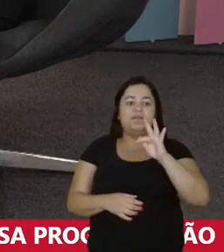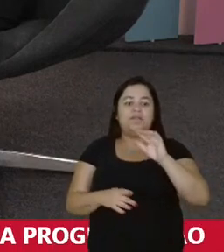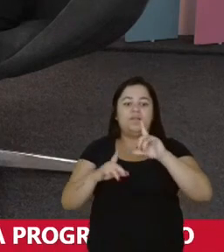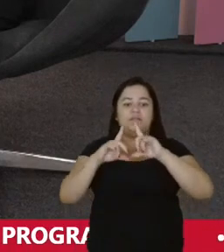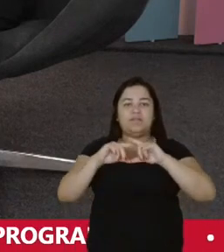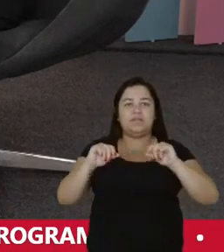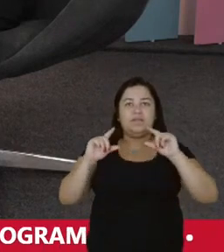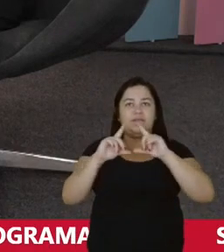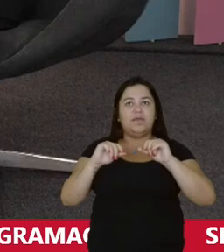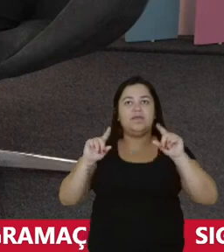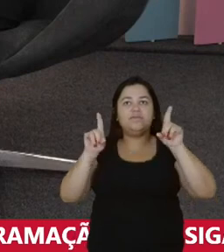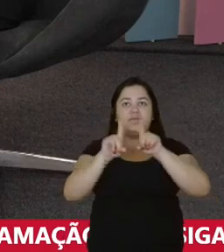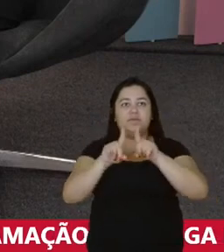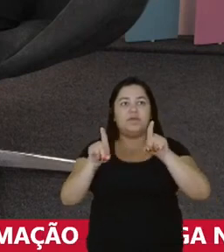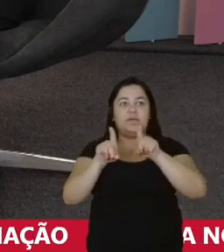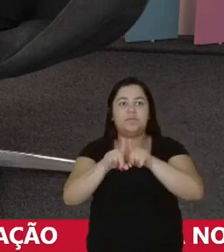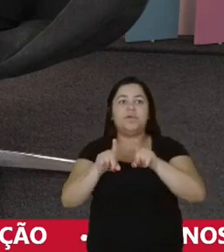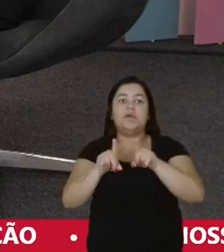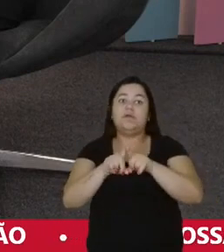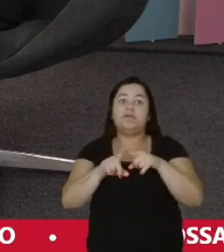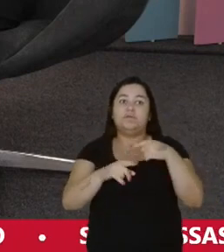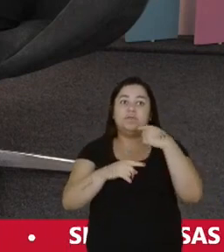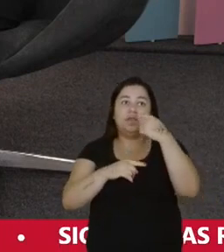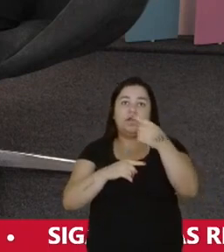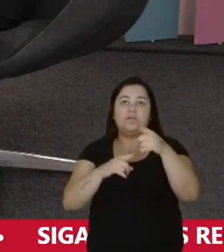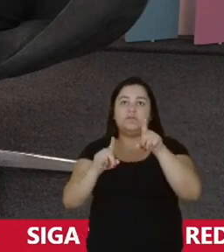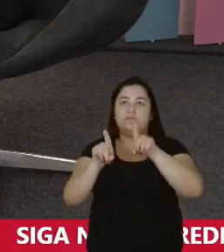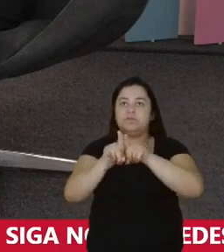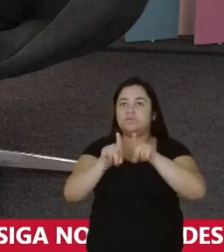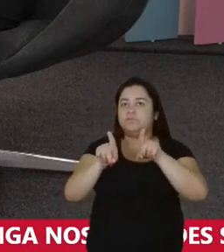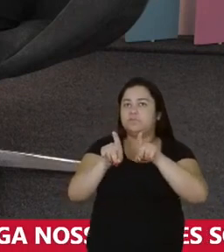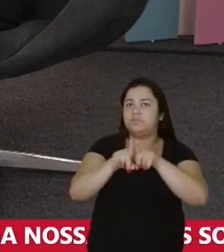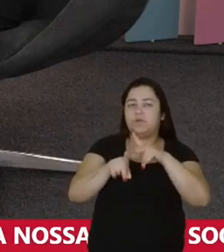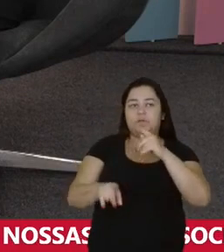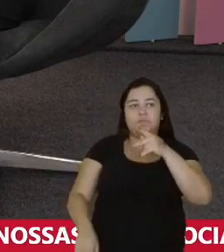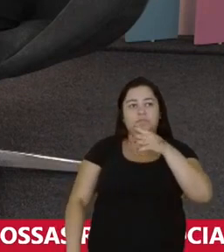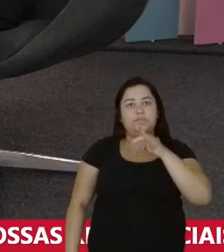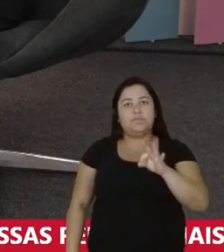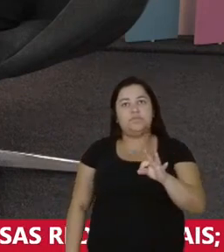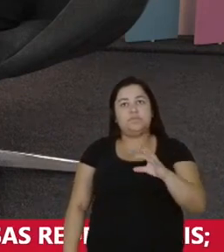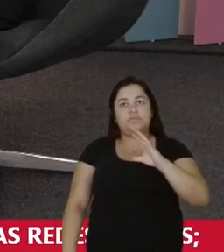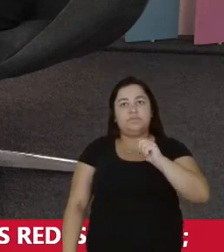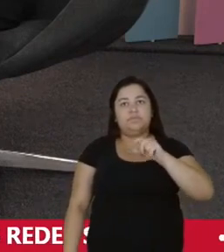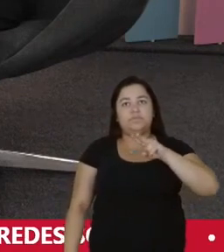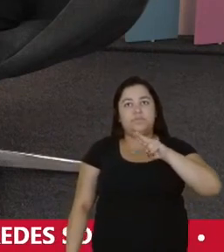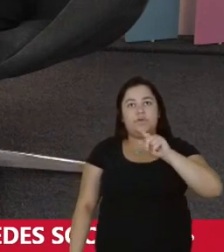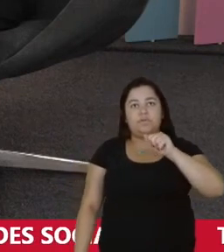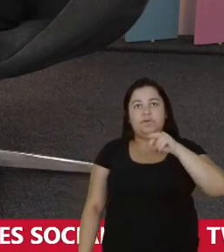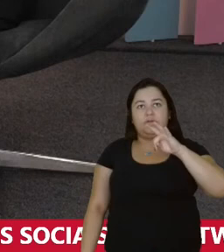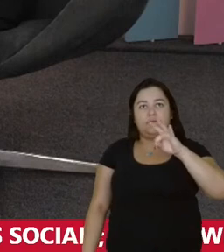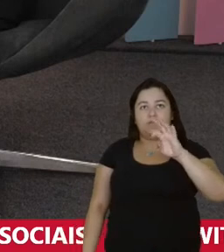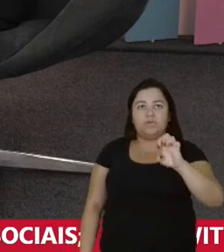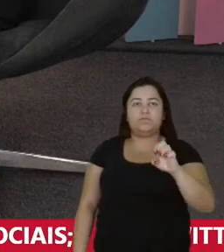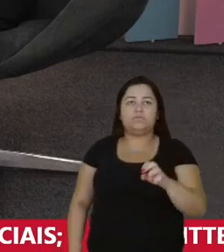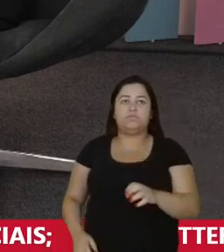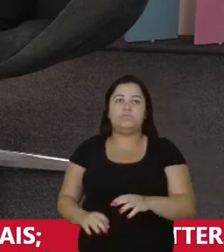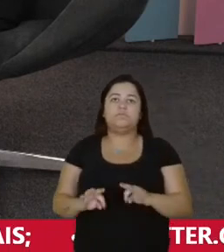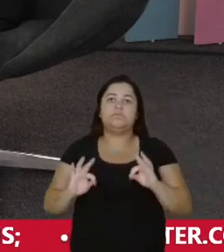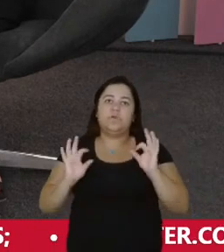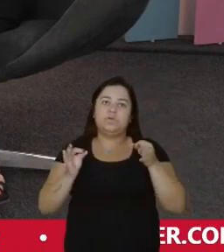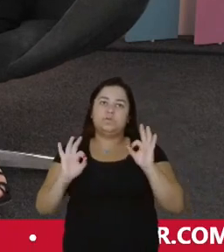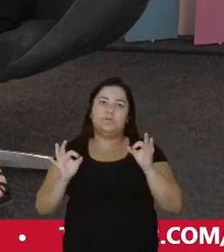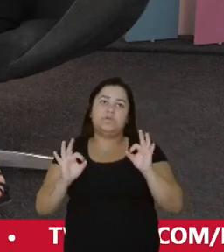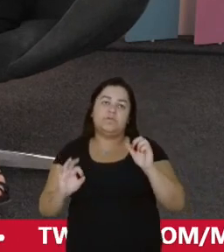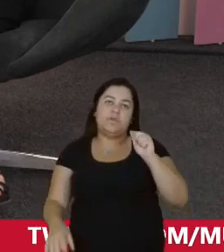entre a militância lá e aqui, e estamos na construção do PT aqui em Cavalcante. Deu tudo certo,